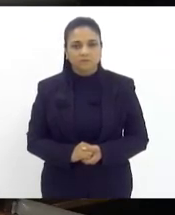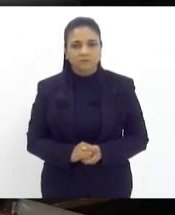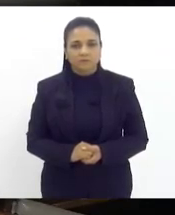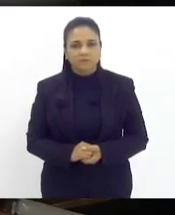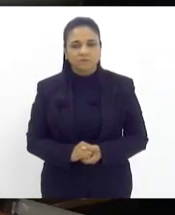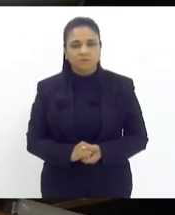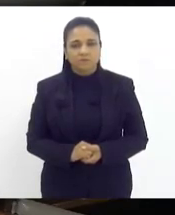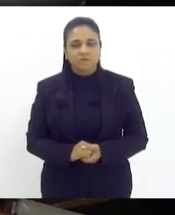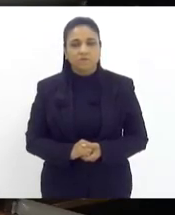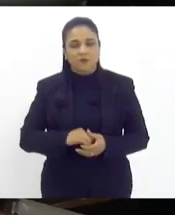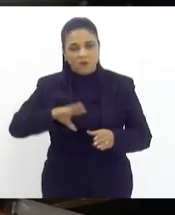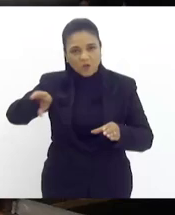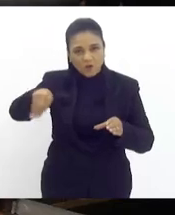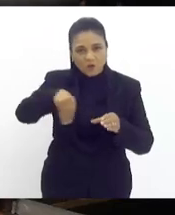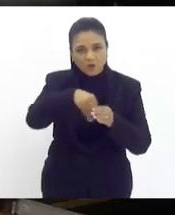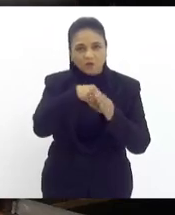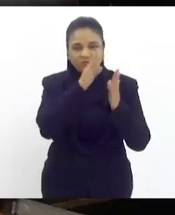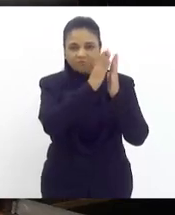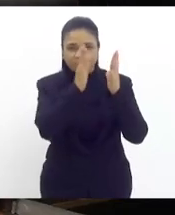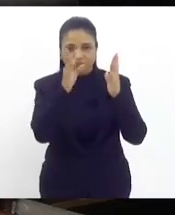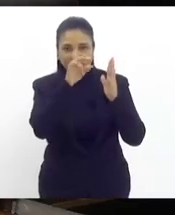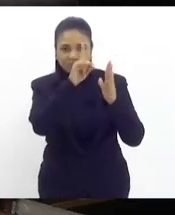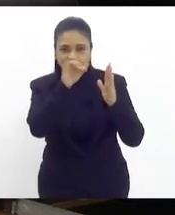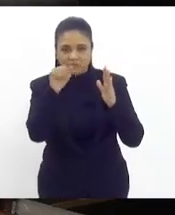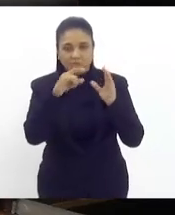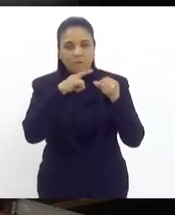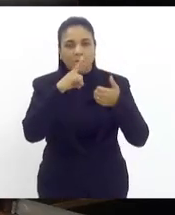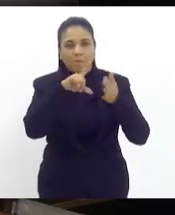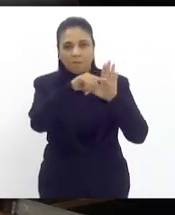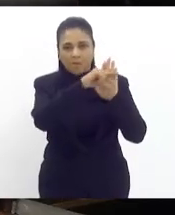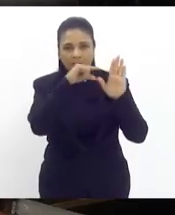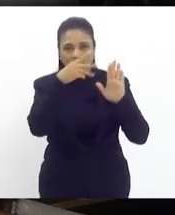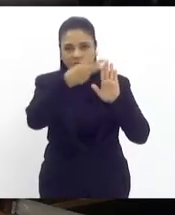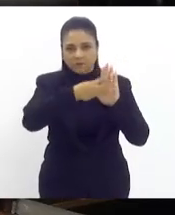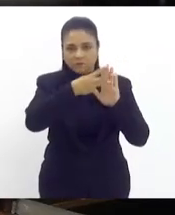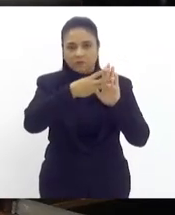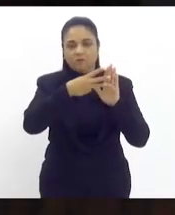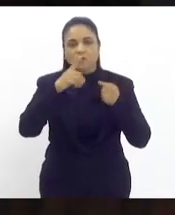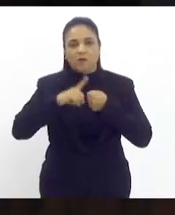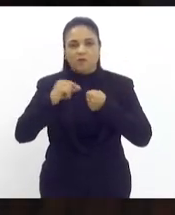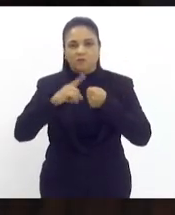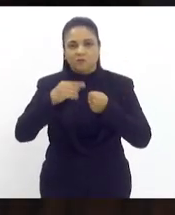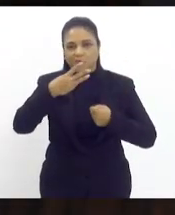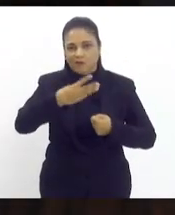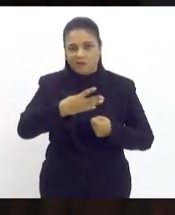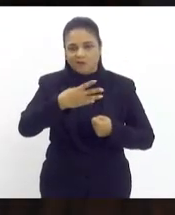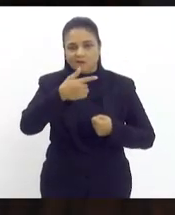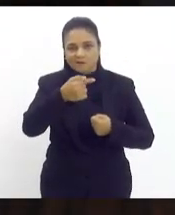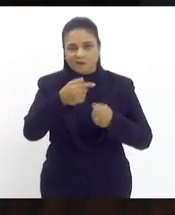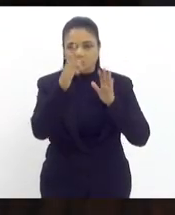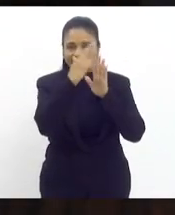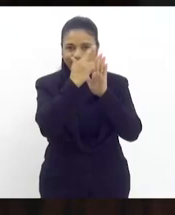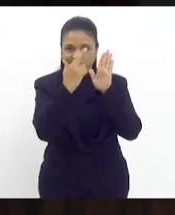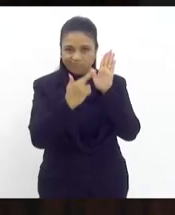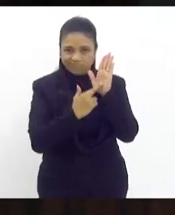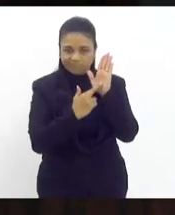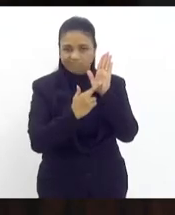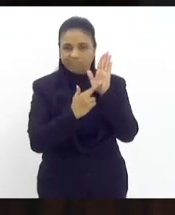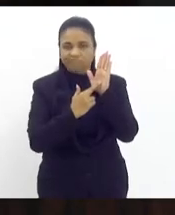incluído na ordem do dia de acordo com parágrafo terceiro do artigo 47 do Regimento Interno